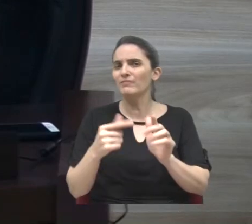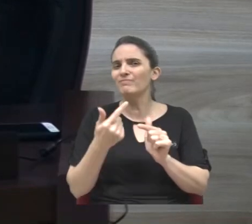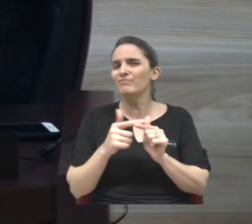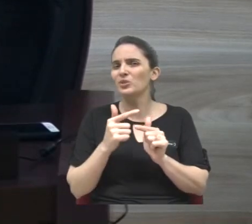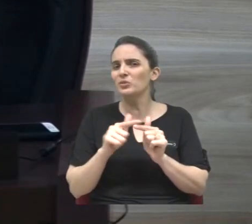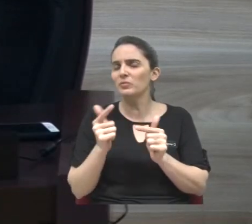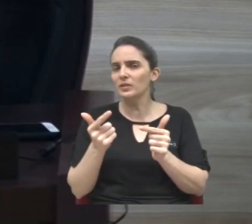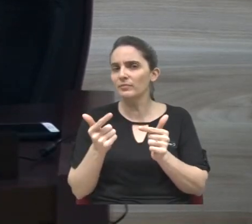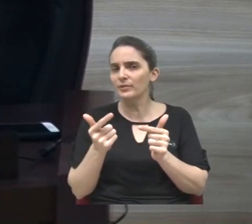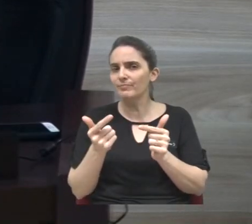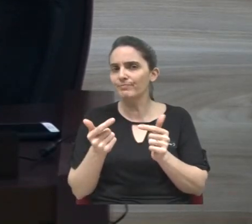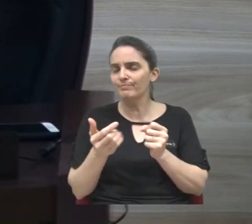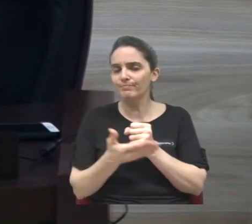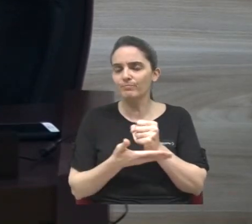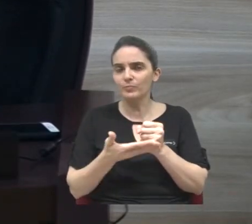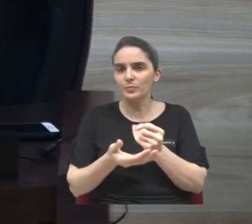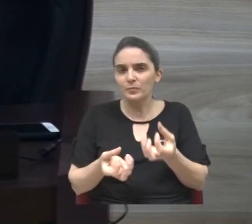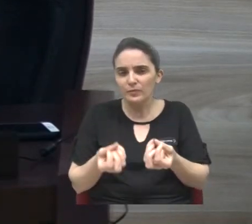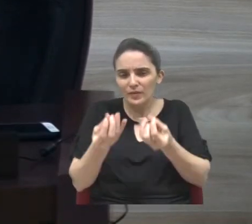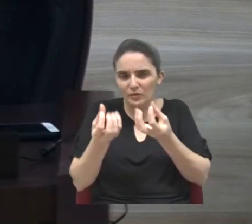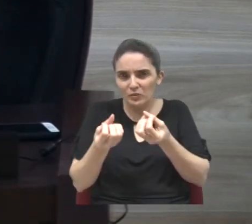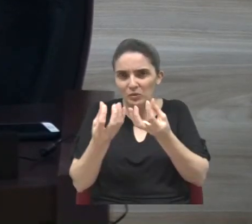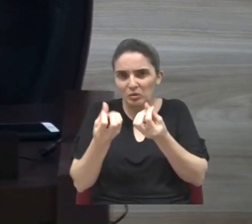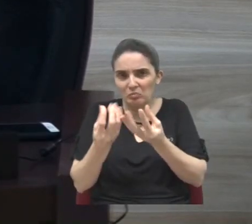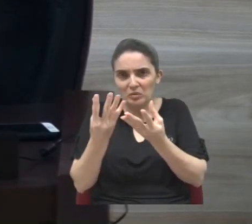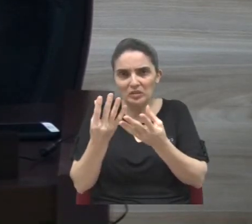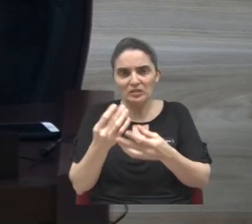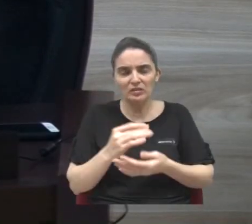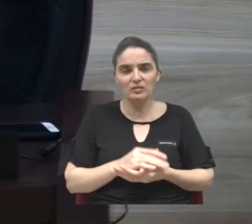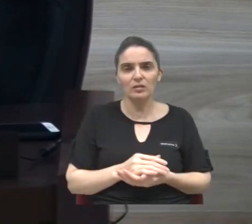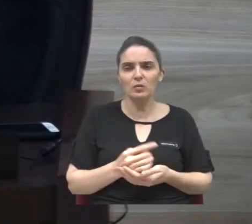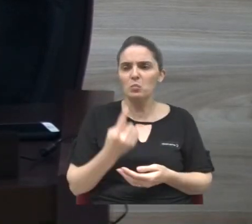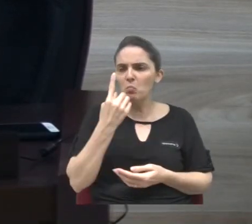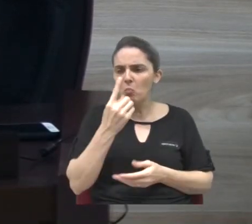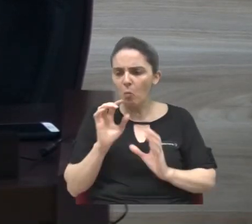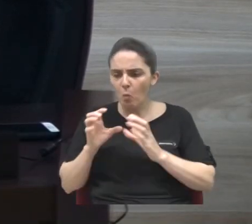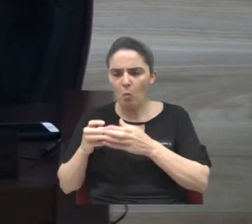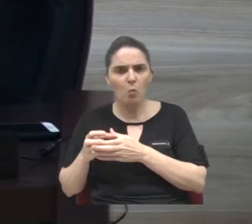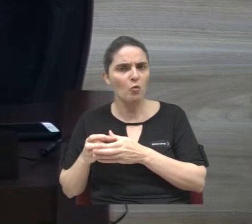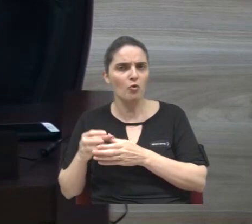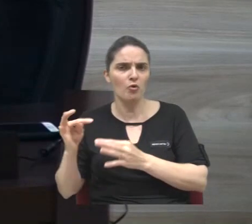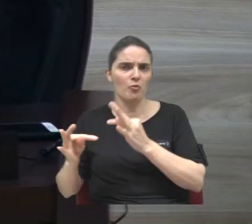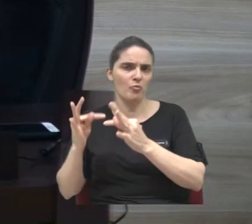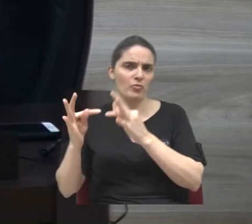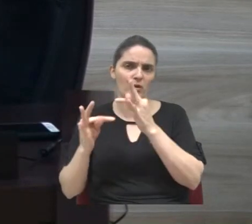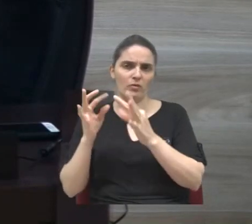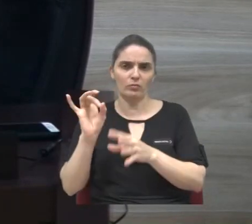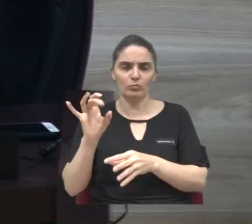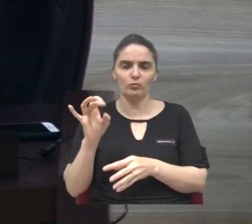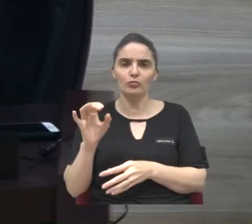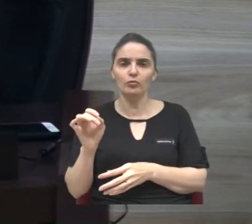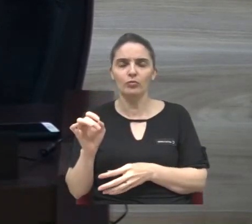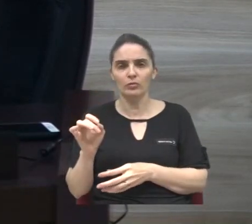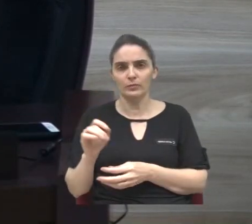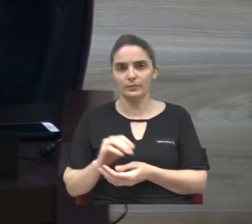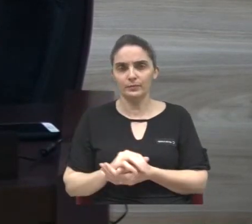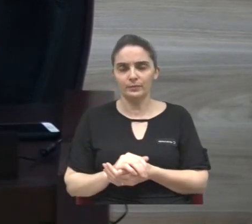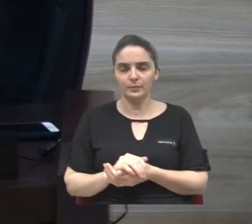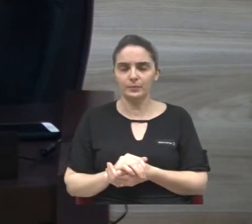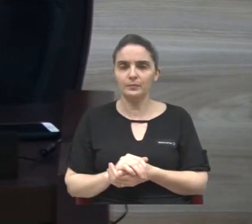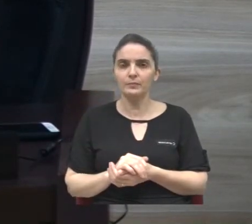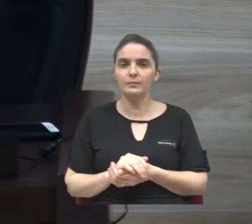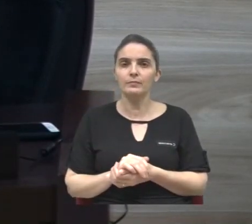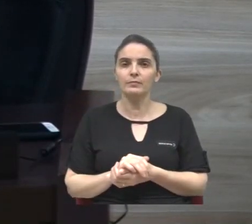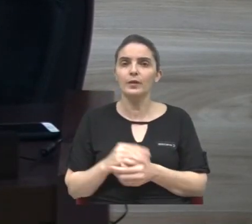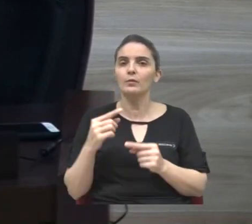numa informação isolada de um órgão técnico de abastecimento de água, que é diretamente interessado